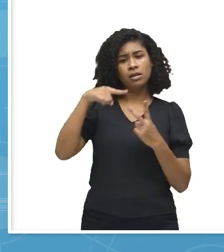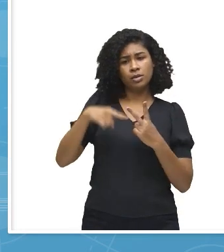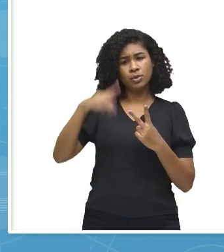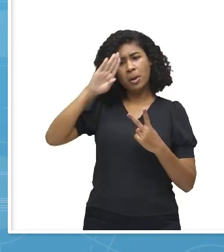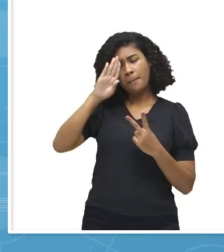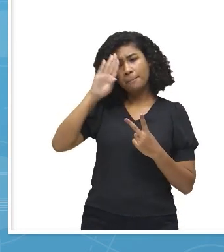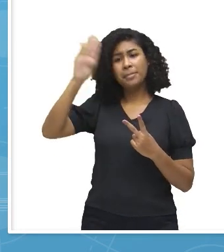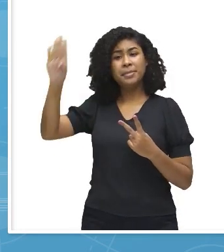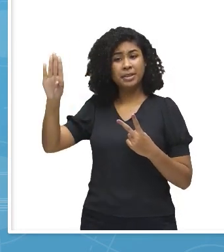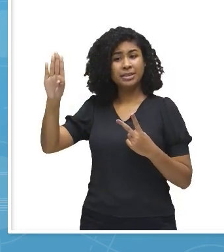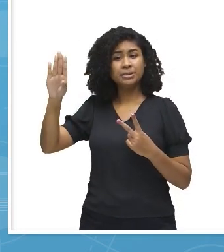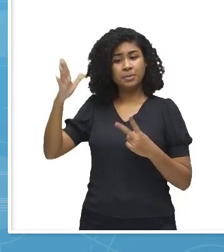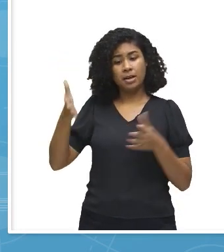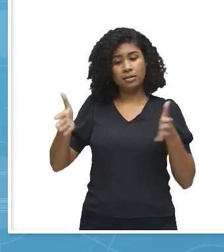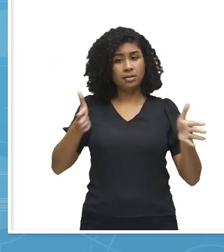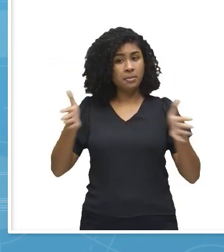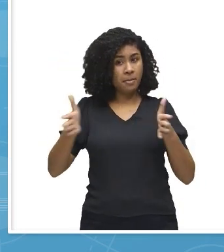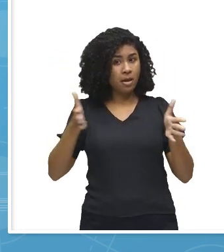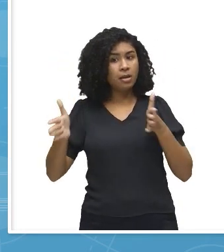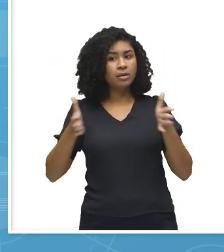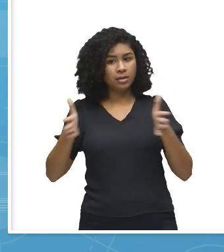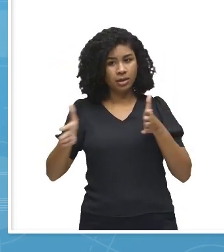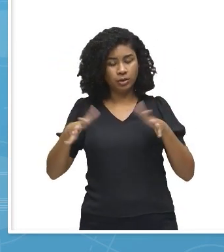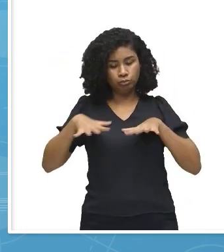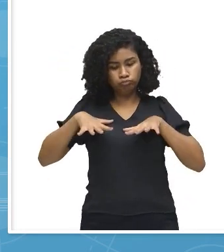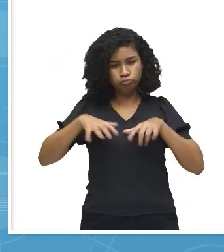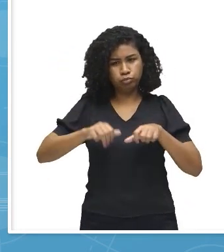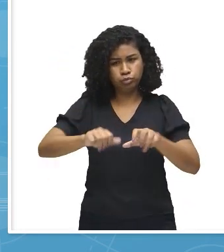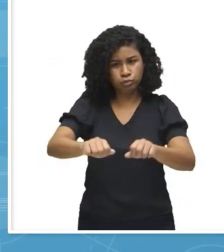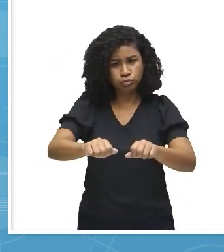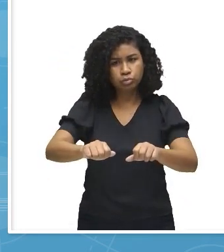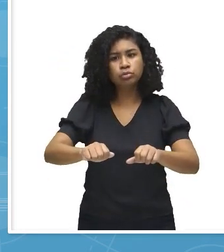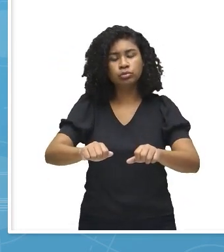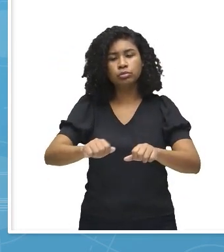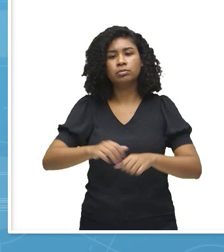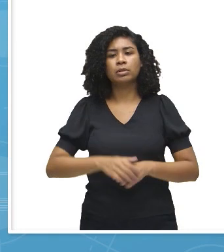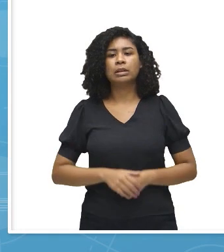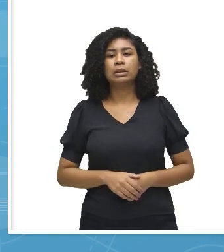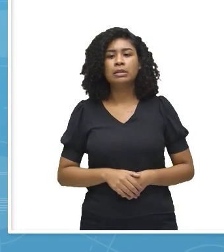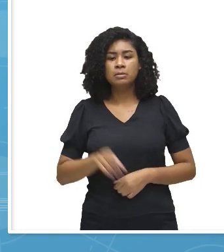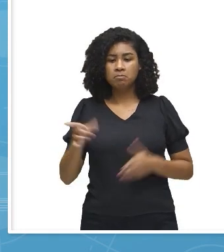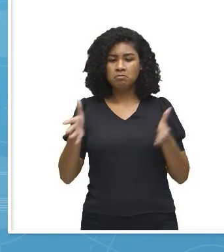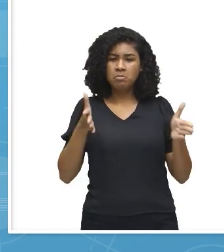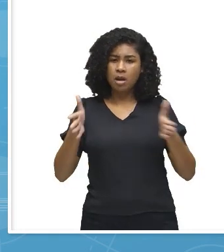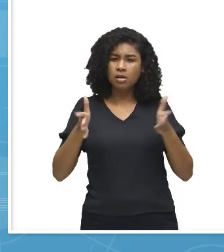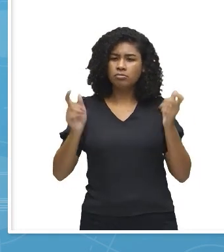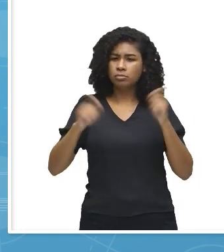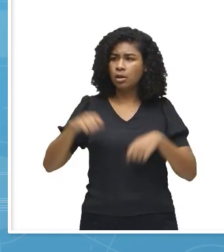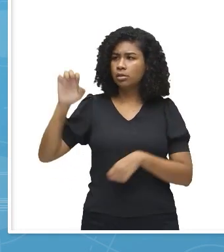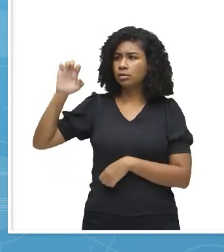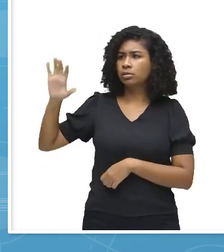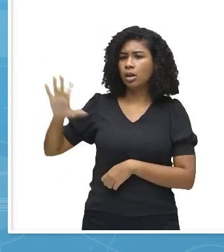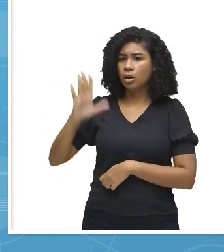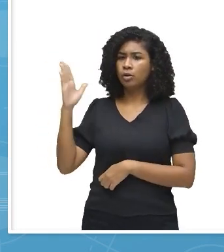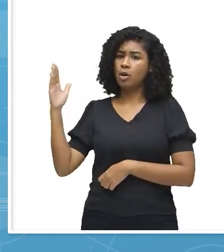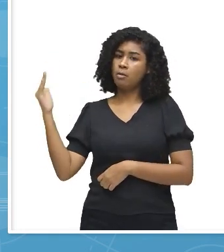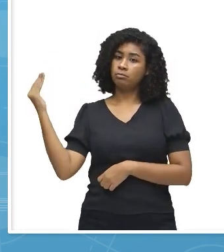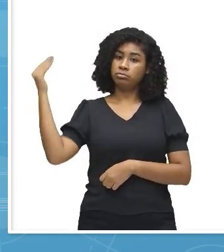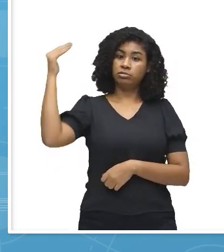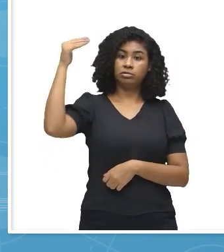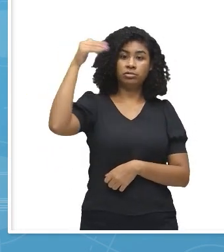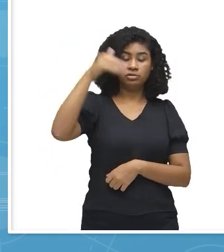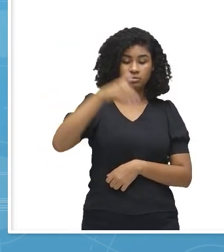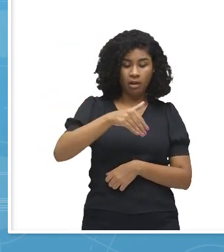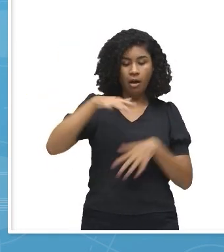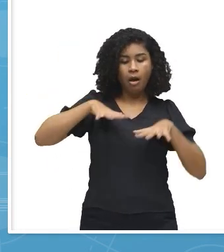aí que se destacaram durante o período colonial, né, que foi o período aí da colonização, onde